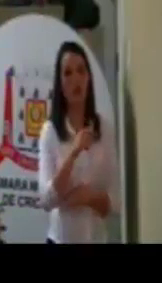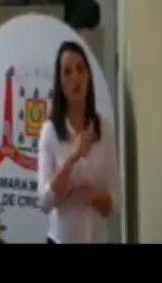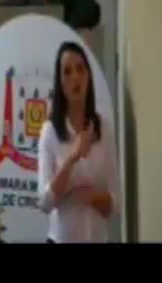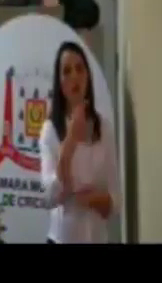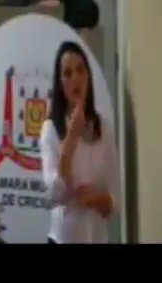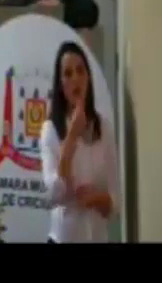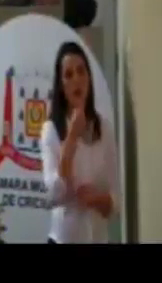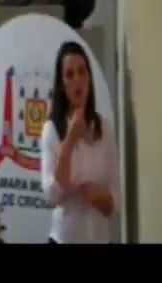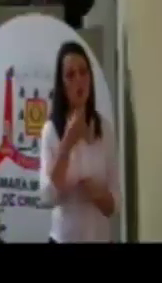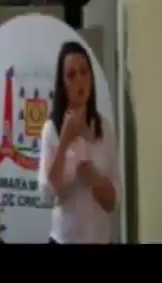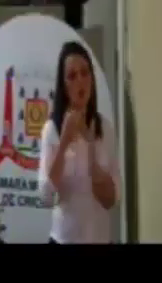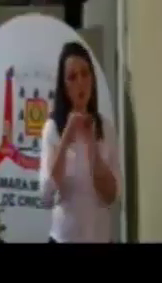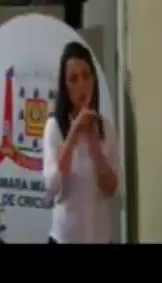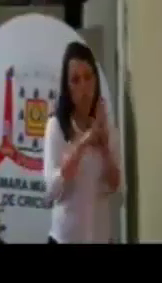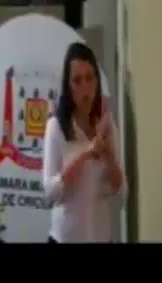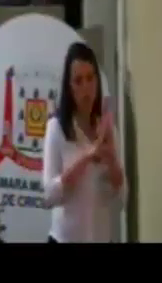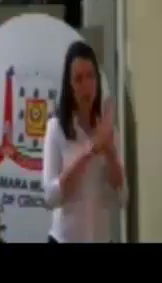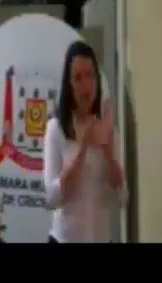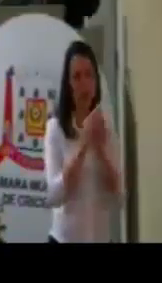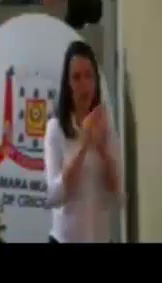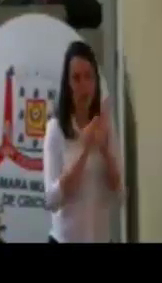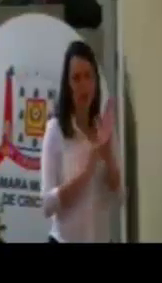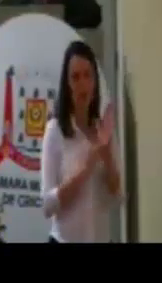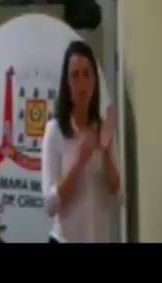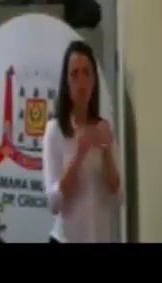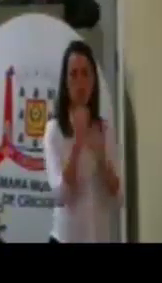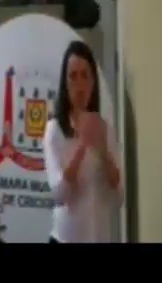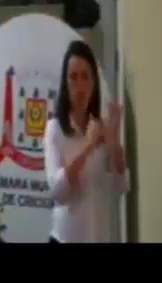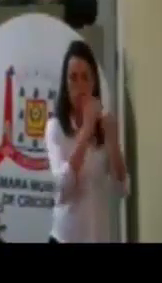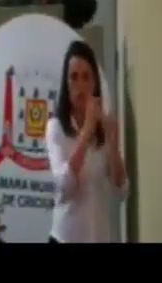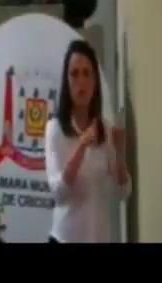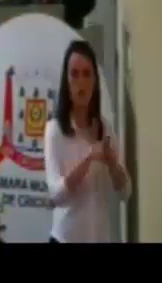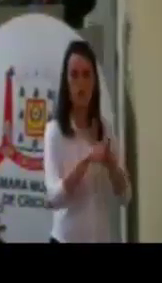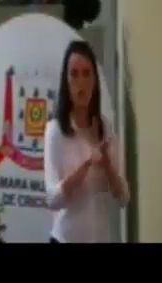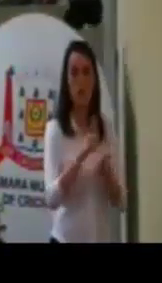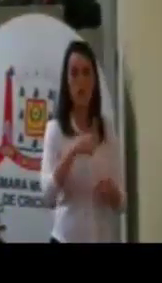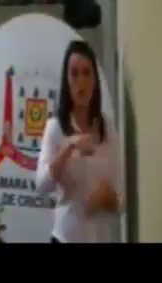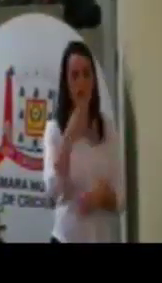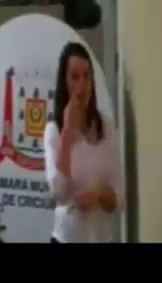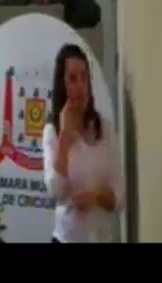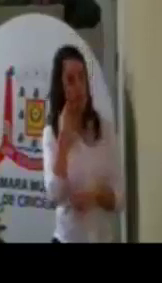Gilmar Knezel, teve um processo evolutivo fantástico. E nós